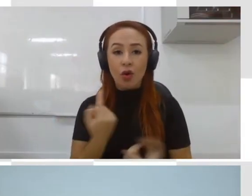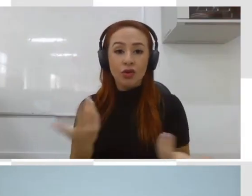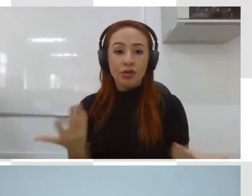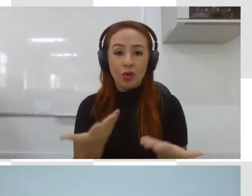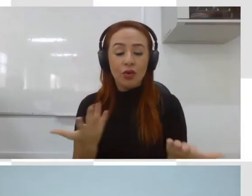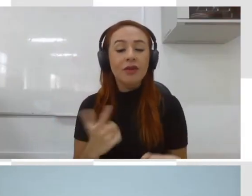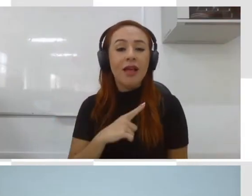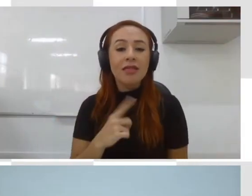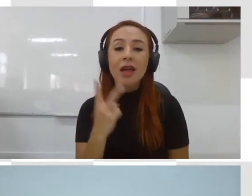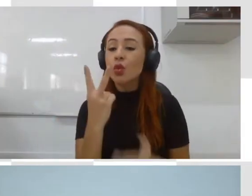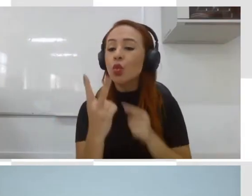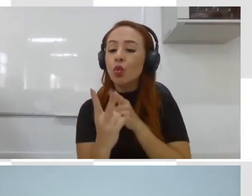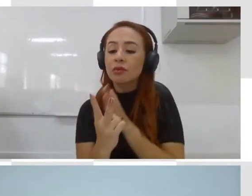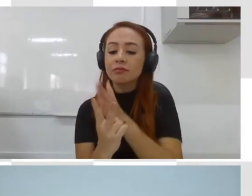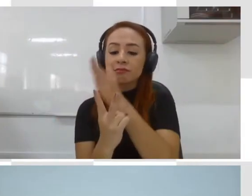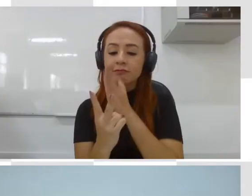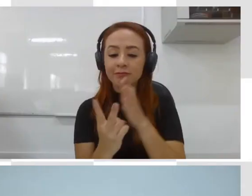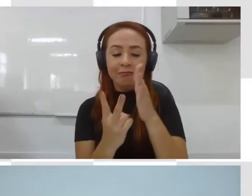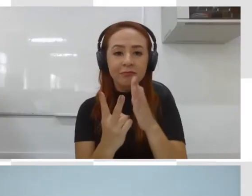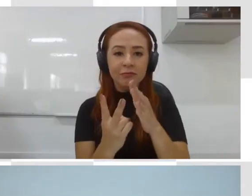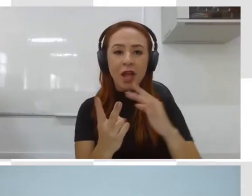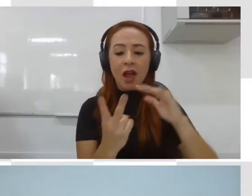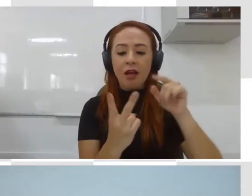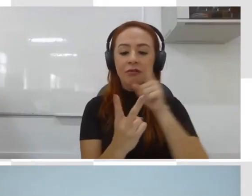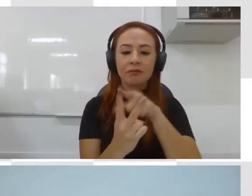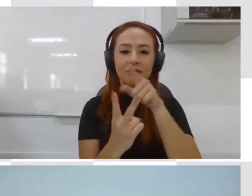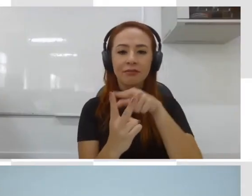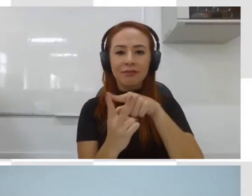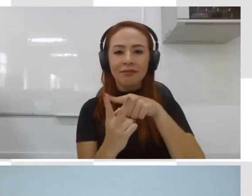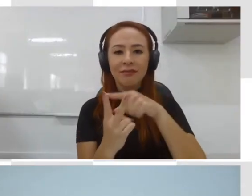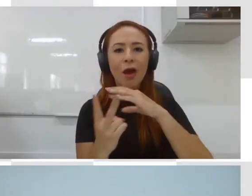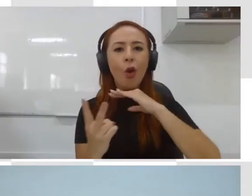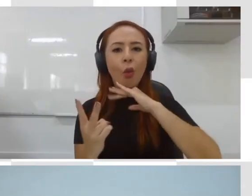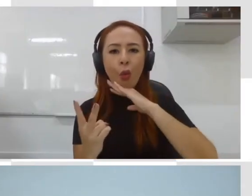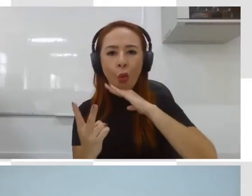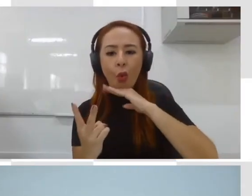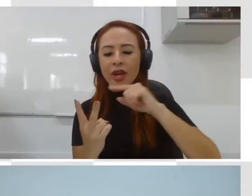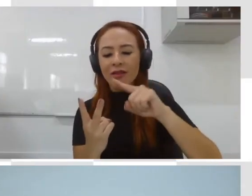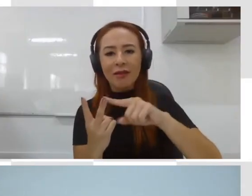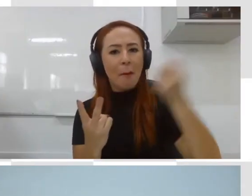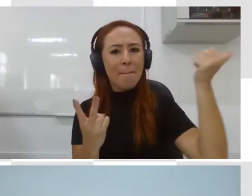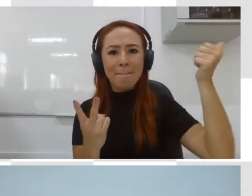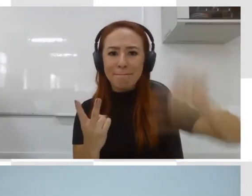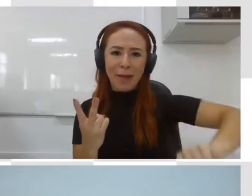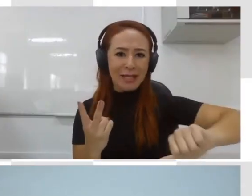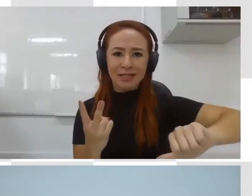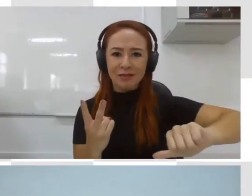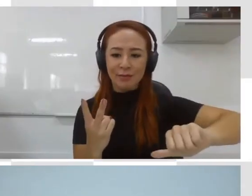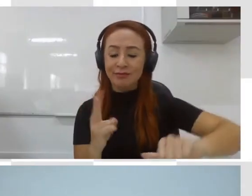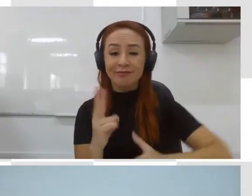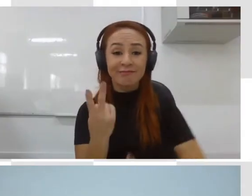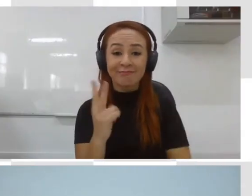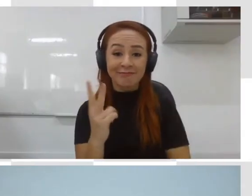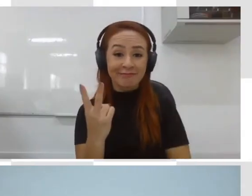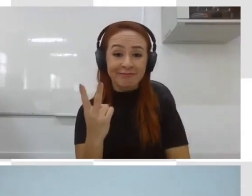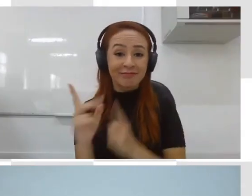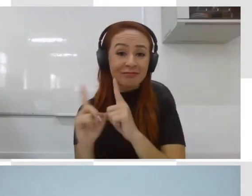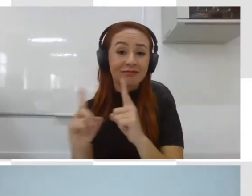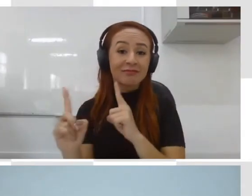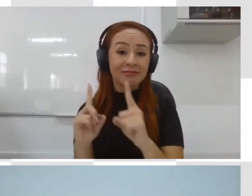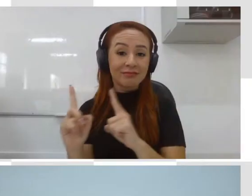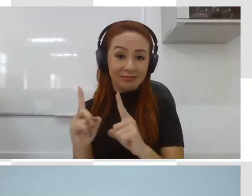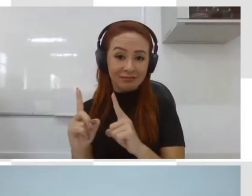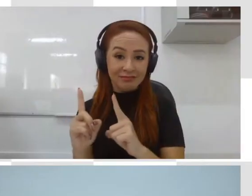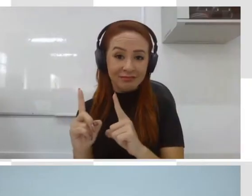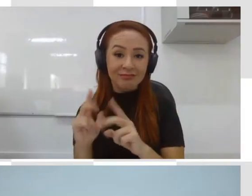pensar que você está numa situação entre a boa e a melhor. Mas não é mais assim. E é essa que é difícil. Por isso que essa comunicação é uma